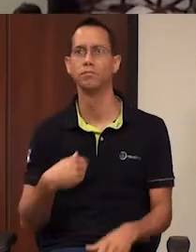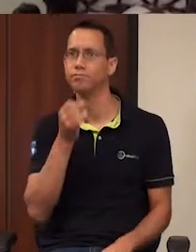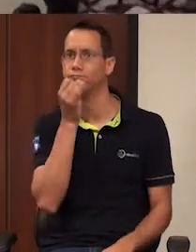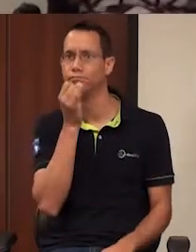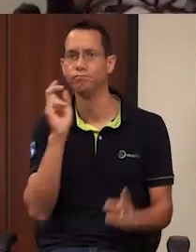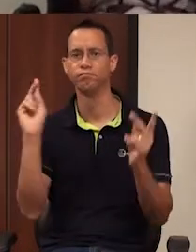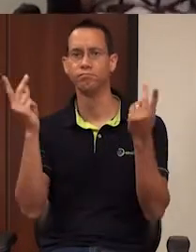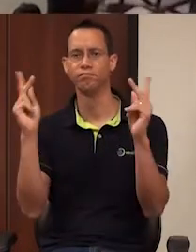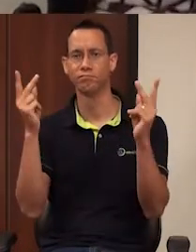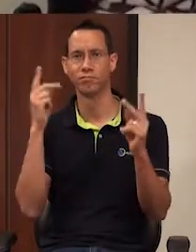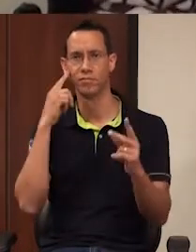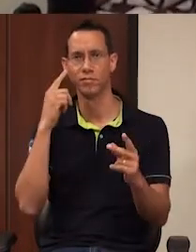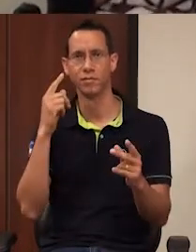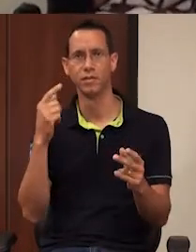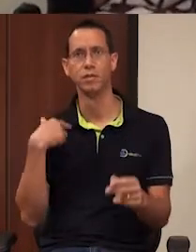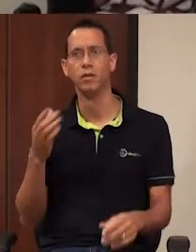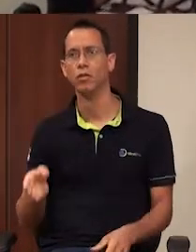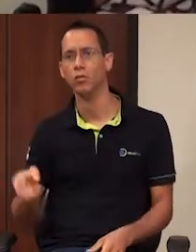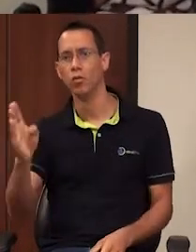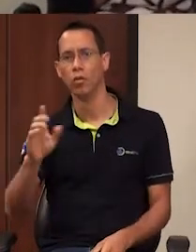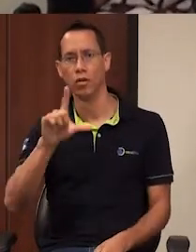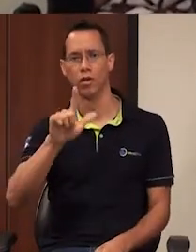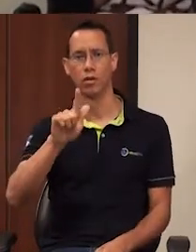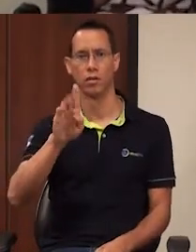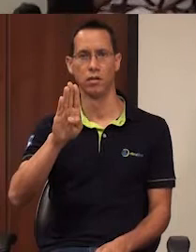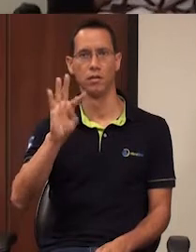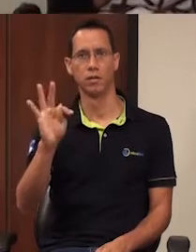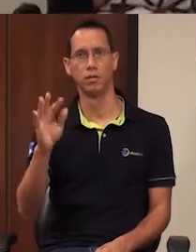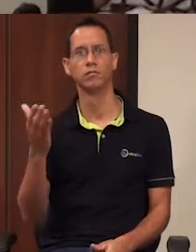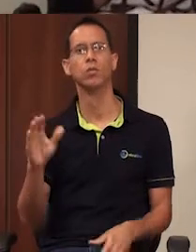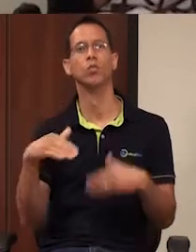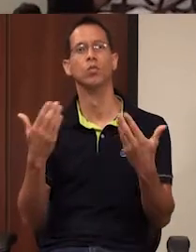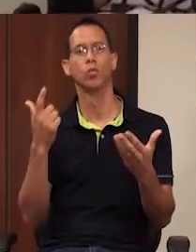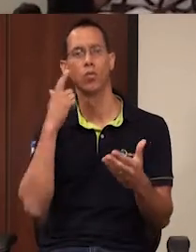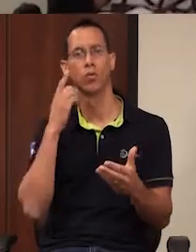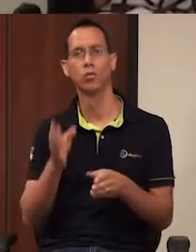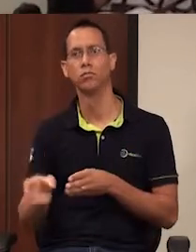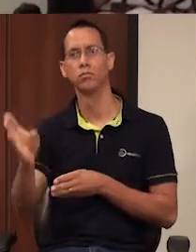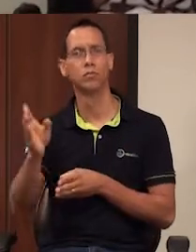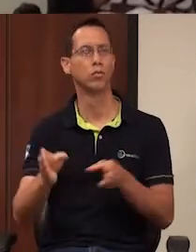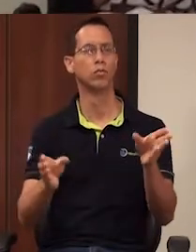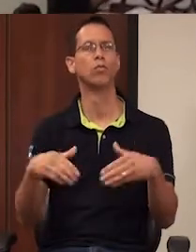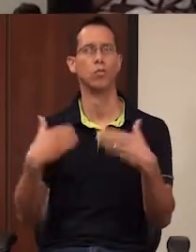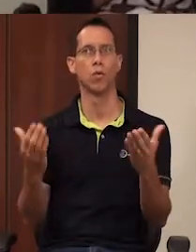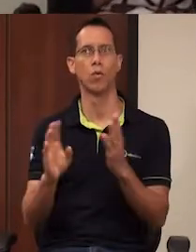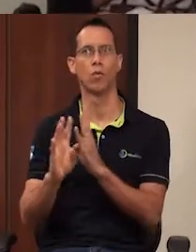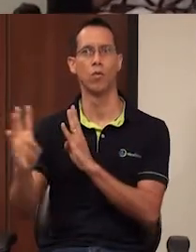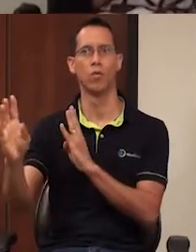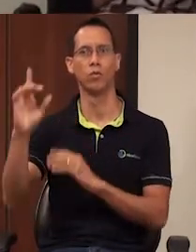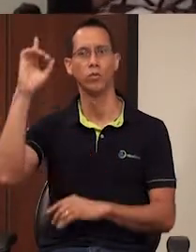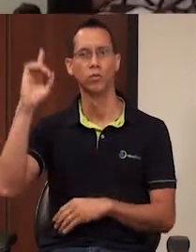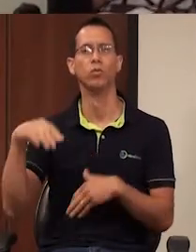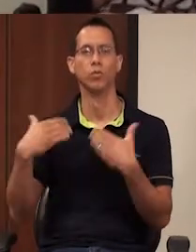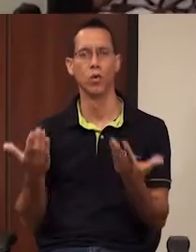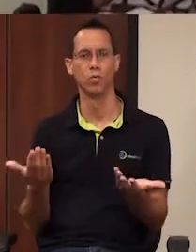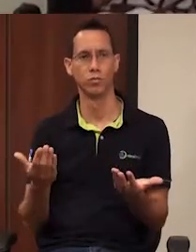homossexual, na fila do LGBT, em qual fila de direitos eu entro? Porque, né,